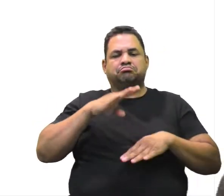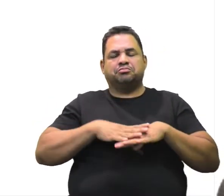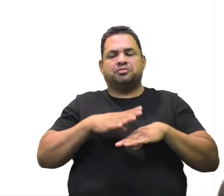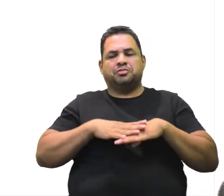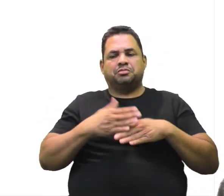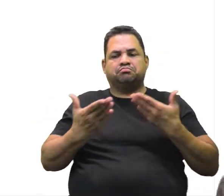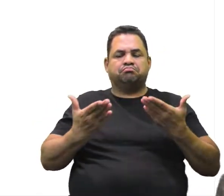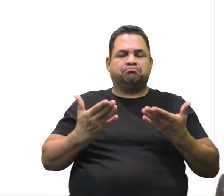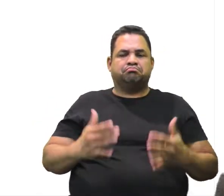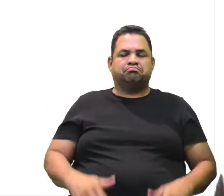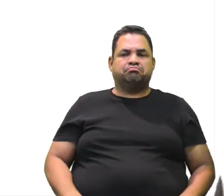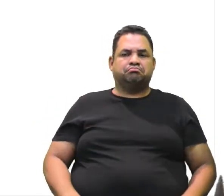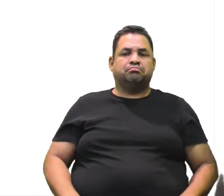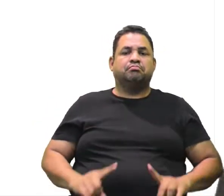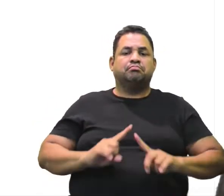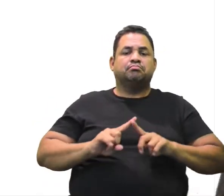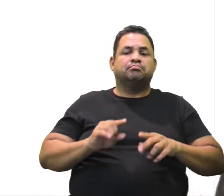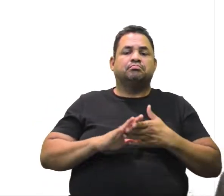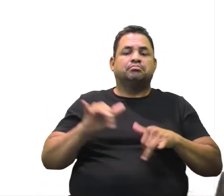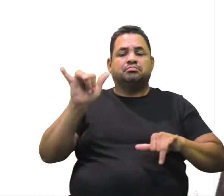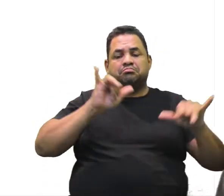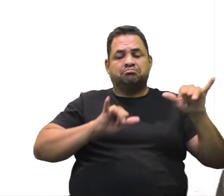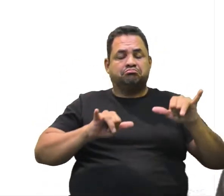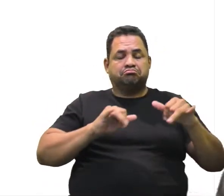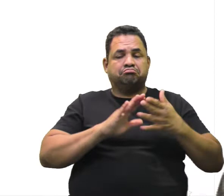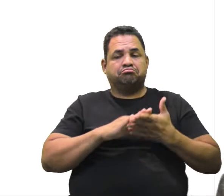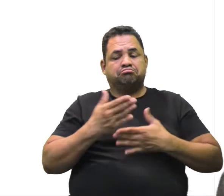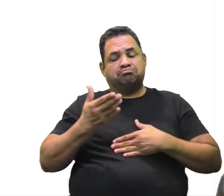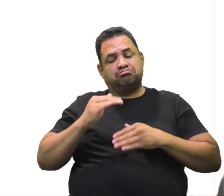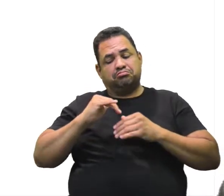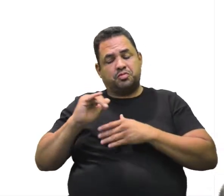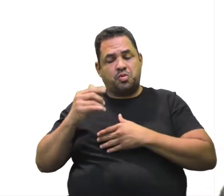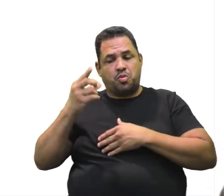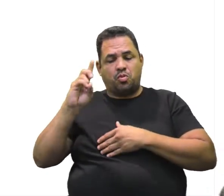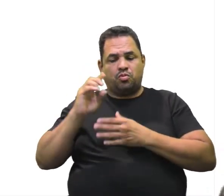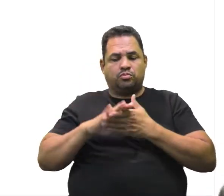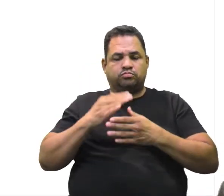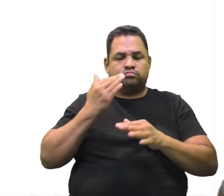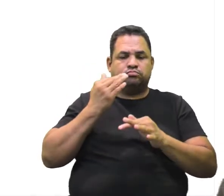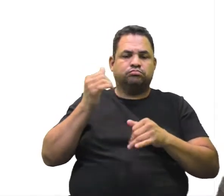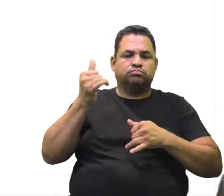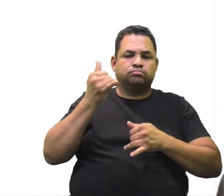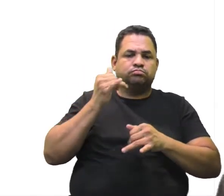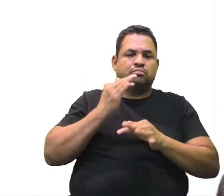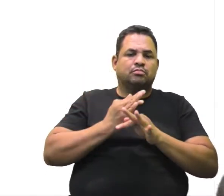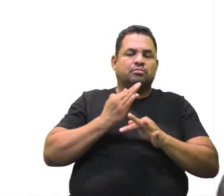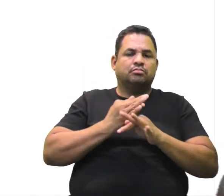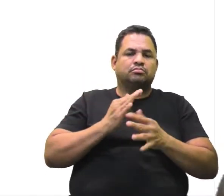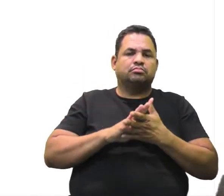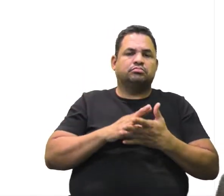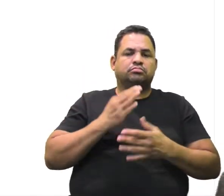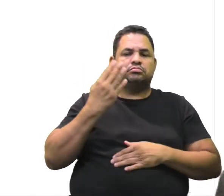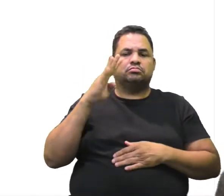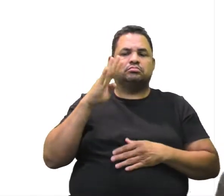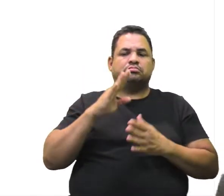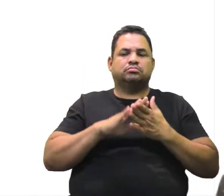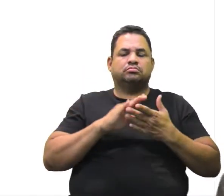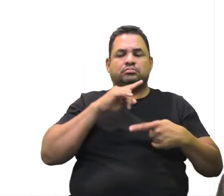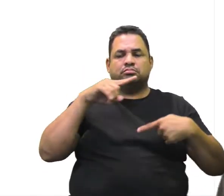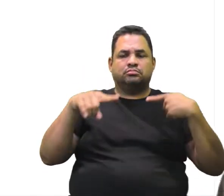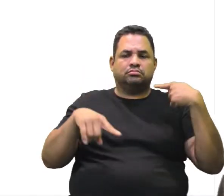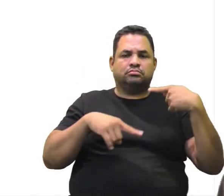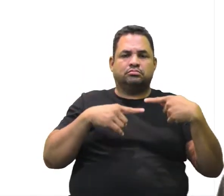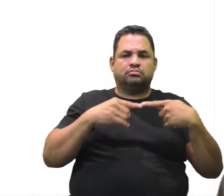matemática do que português, mais para química do que para física, mais para física do que para química, mais para biologia. Então, foco